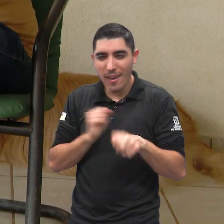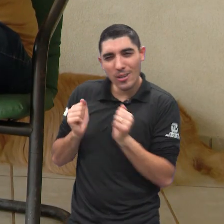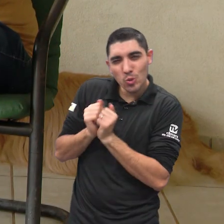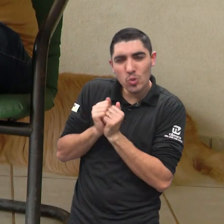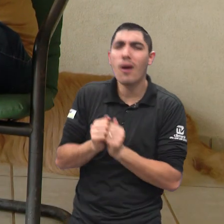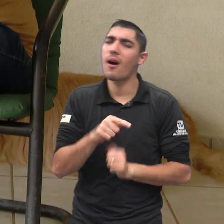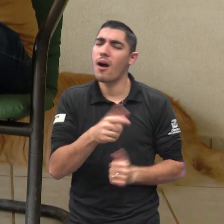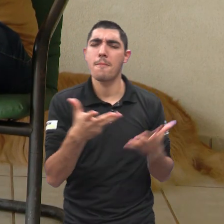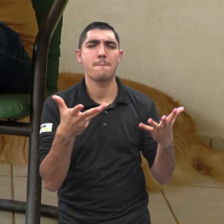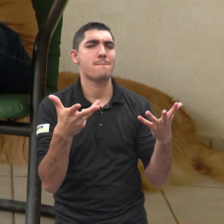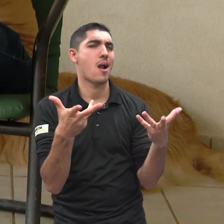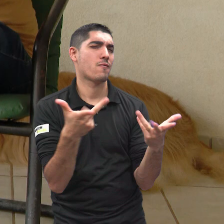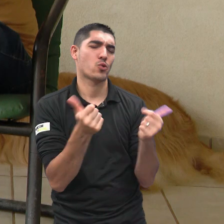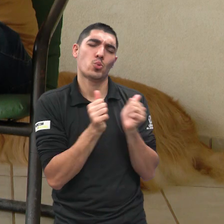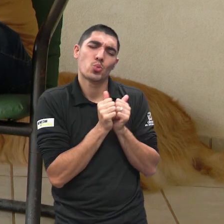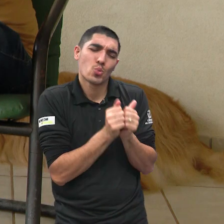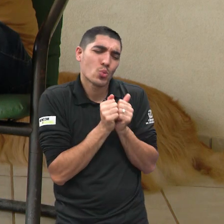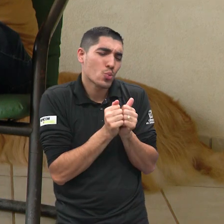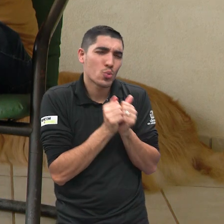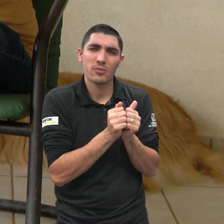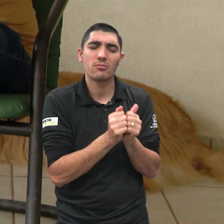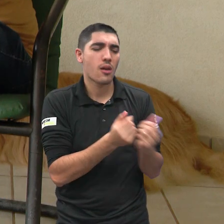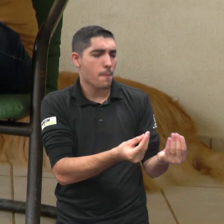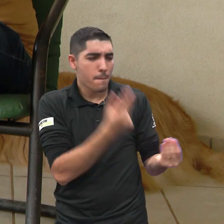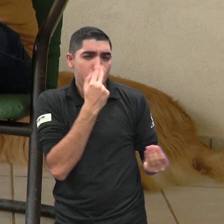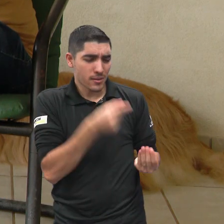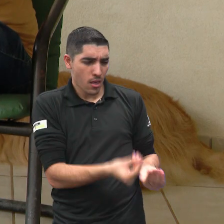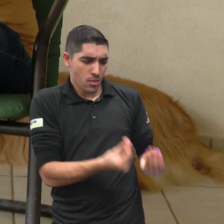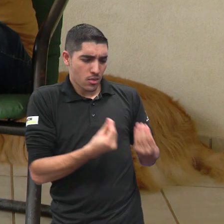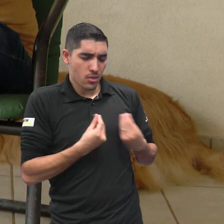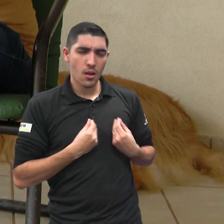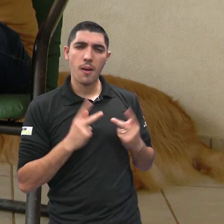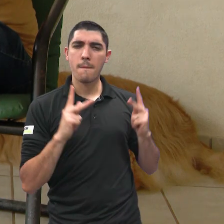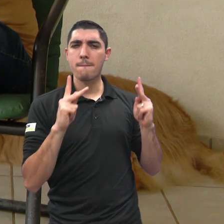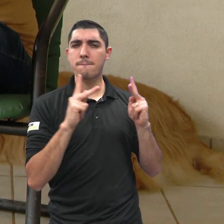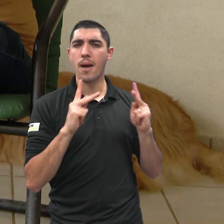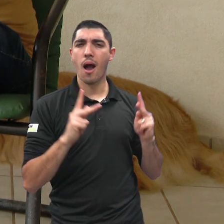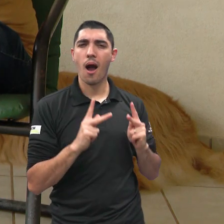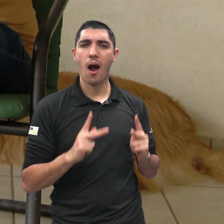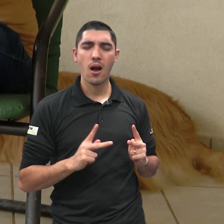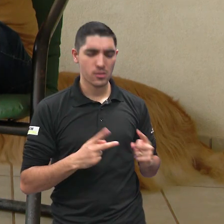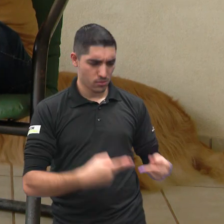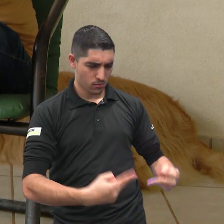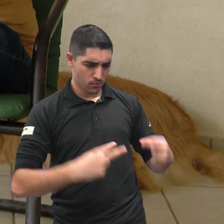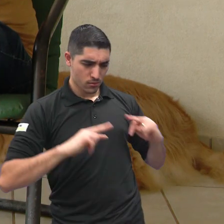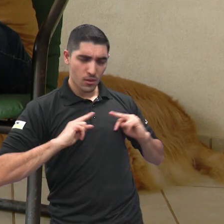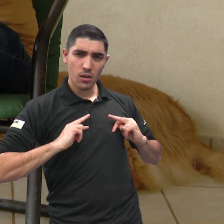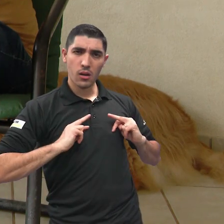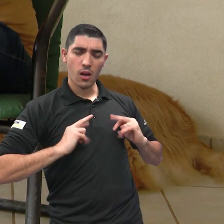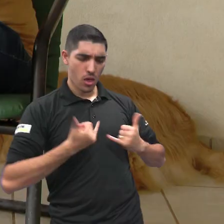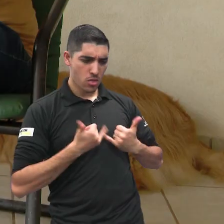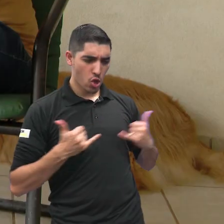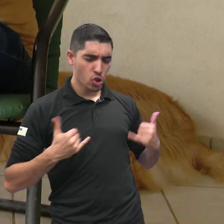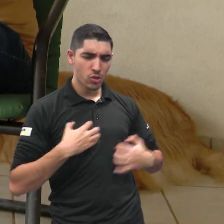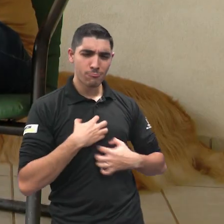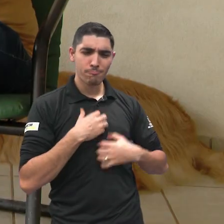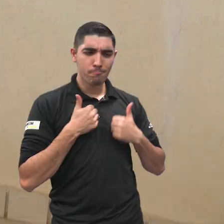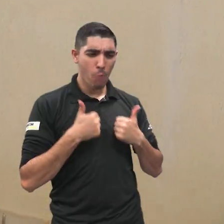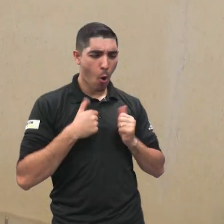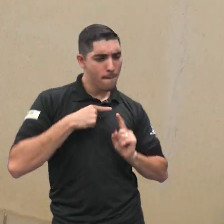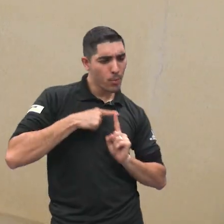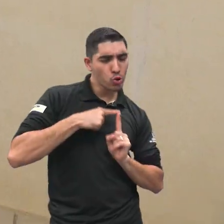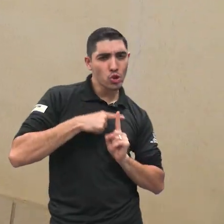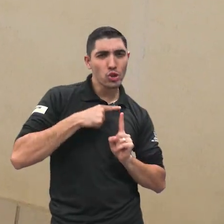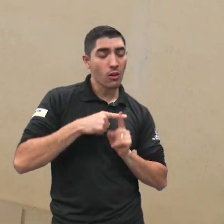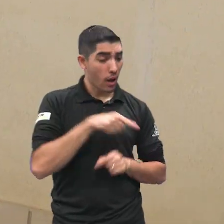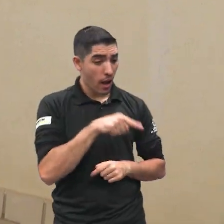É excelente. É assim, é uma paz que ele transfere pra gente, né? Uma troca de energia que